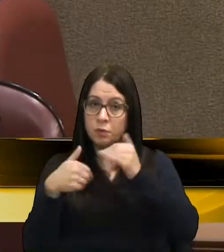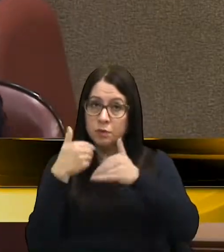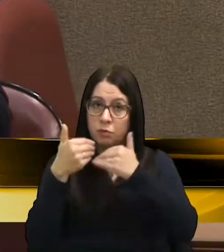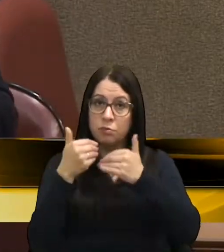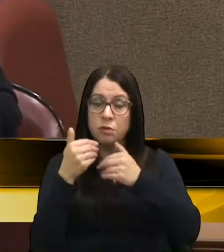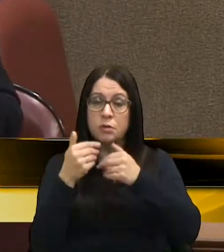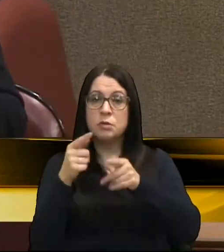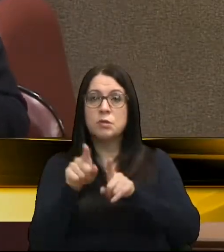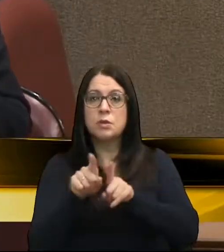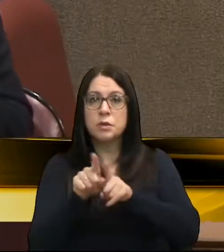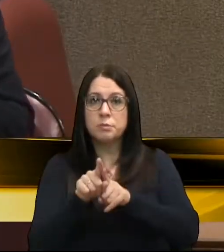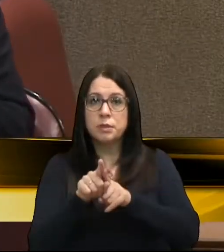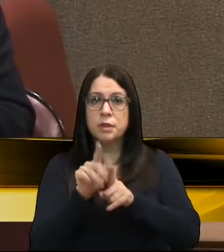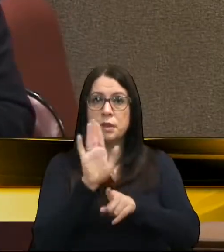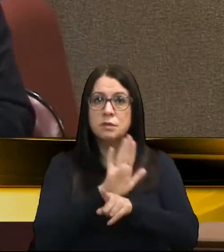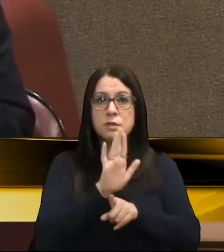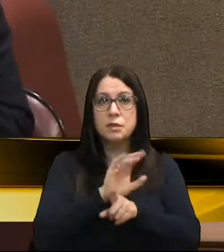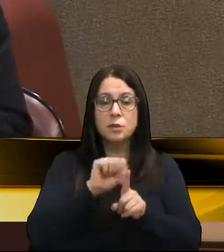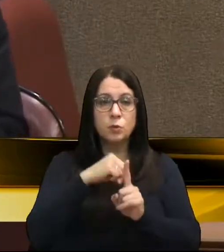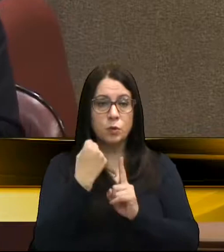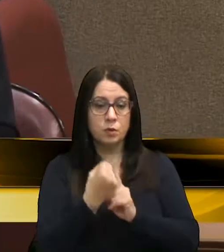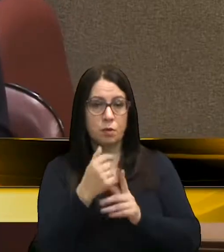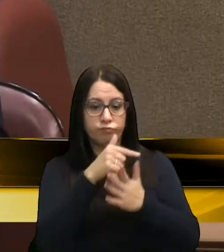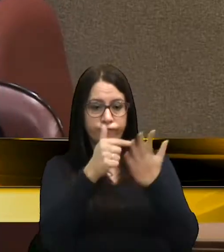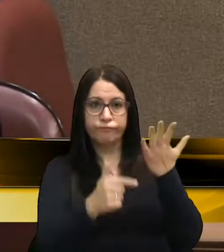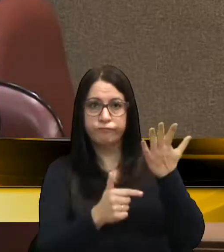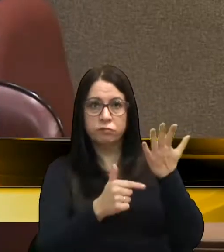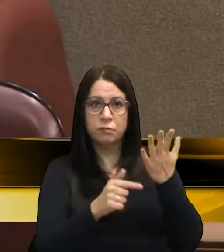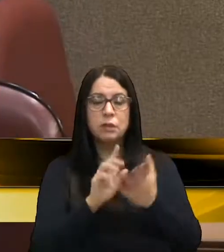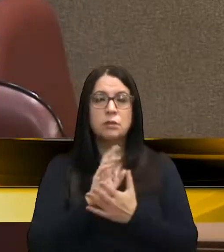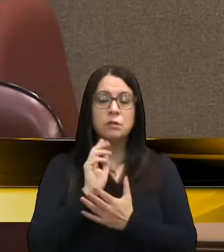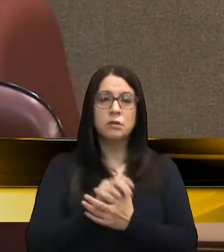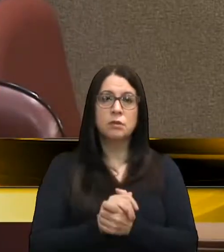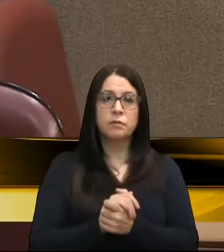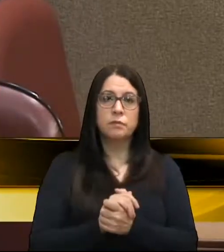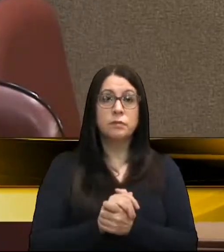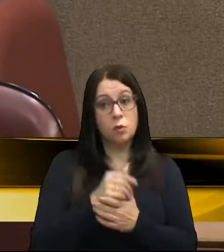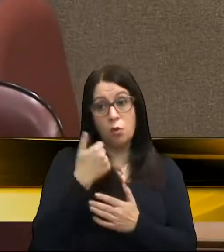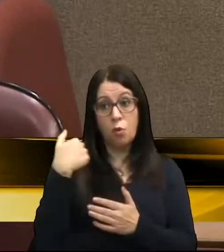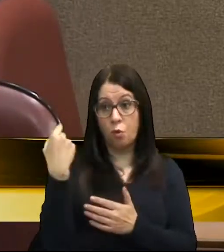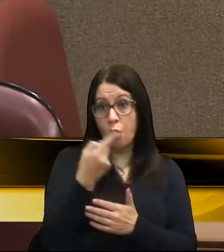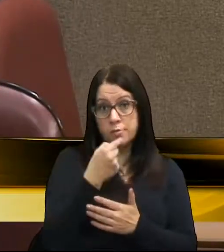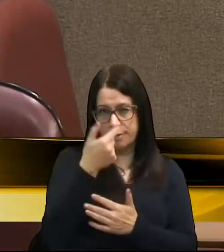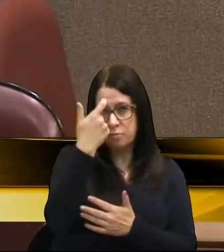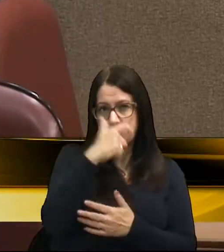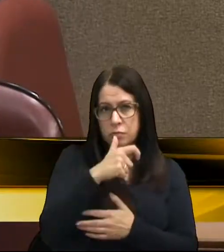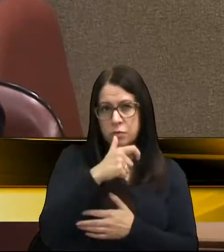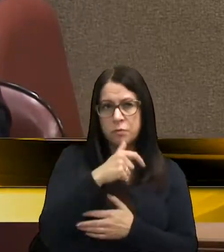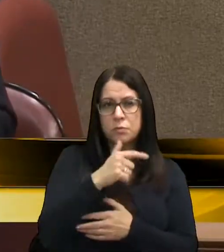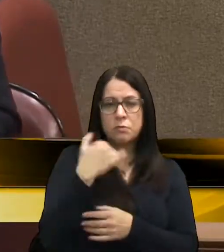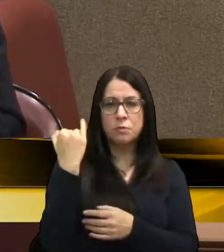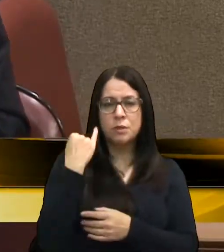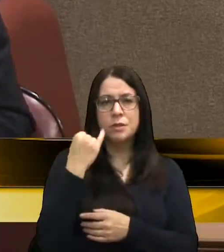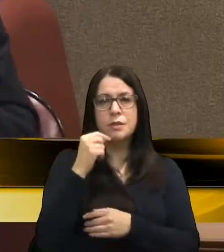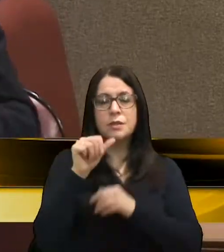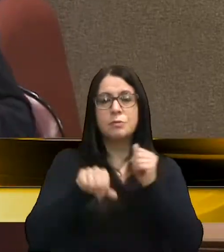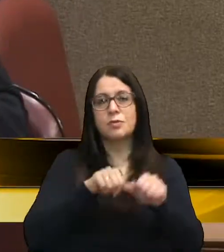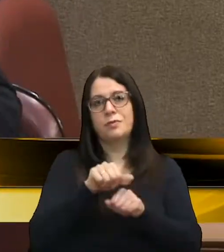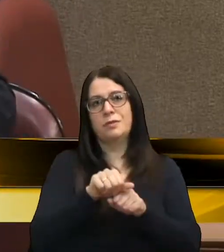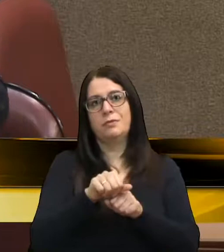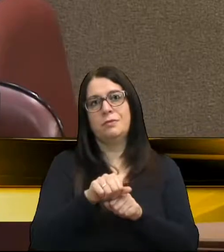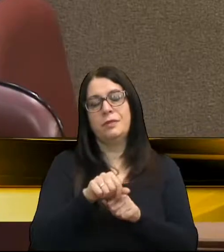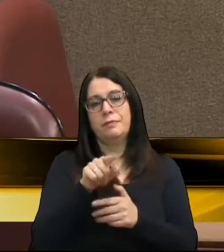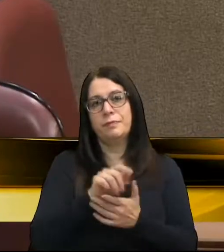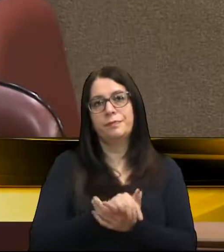desenvolvimento rural e assistência social. Então, nós achamos pertinente fazer essa modificação,